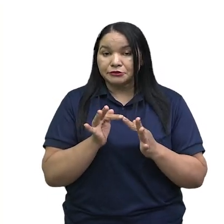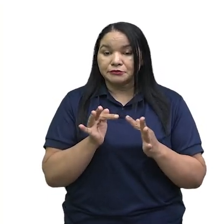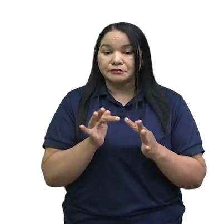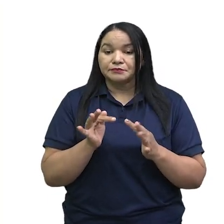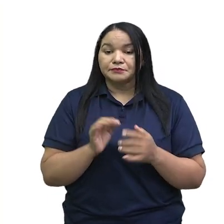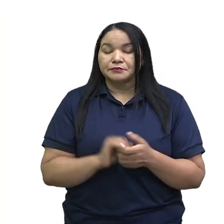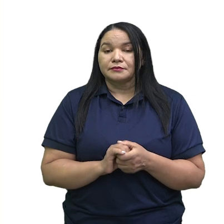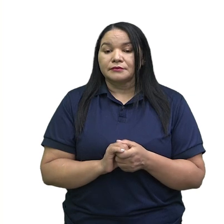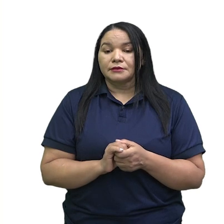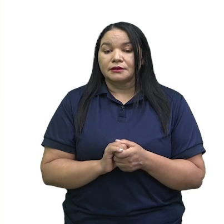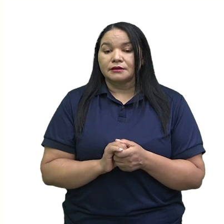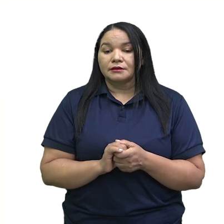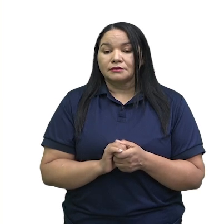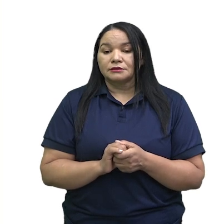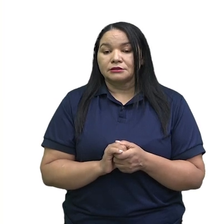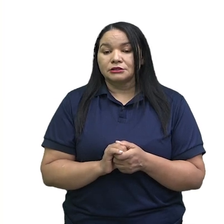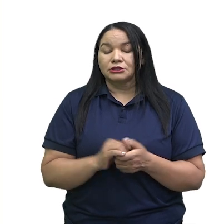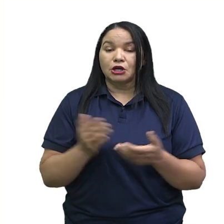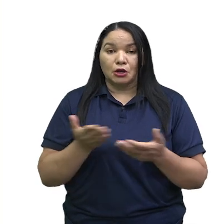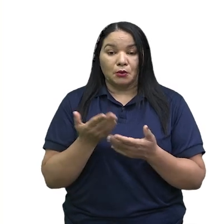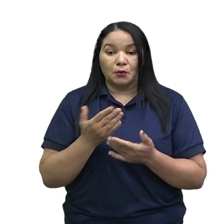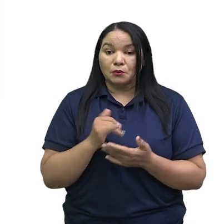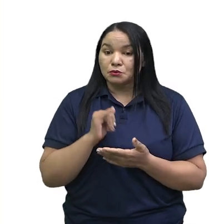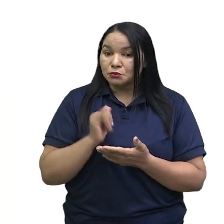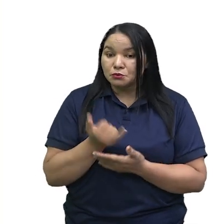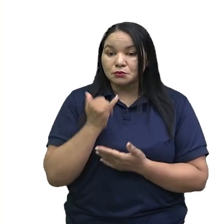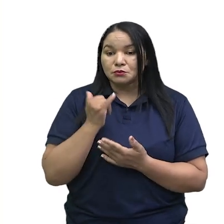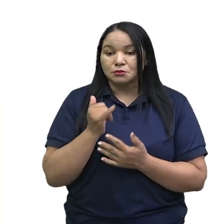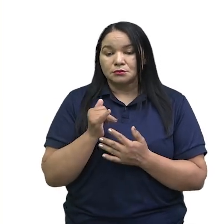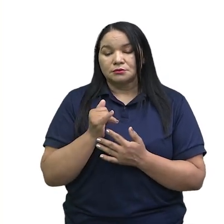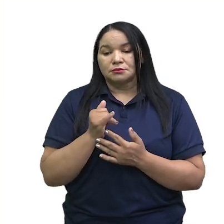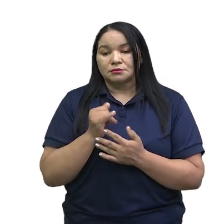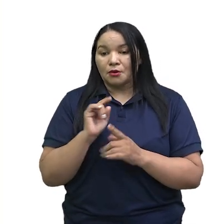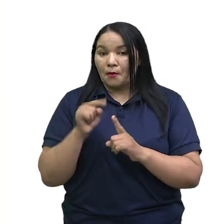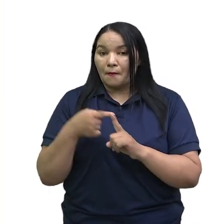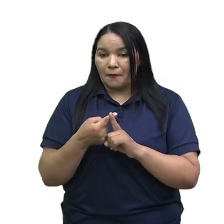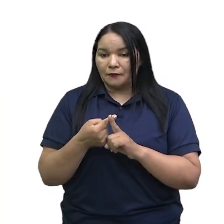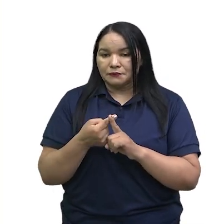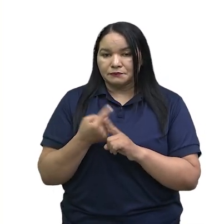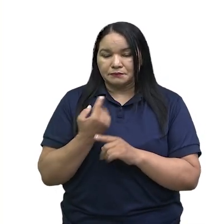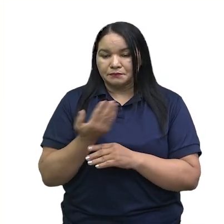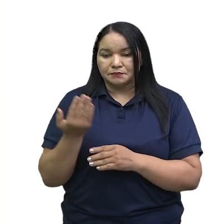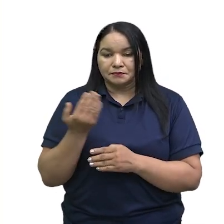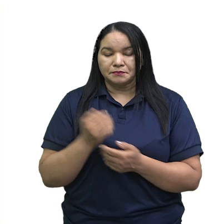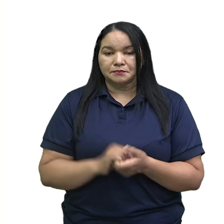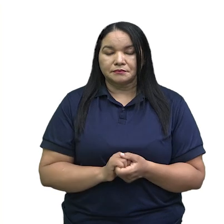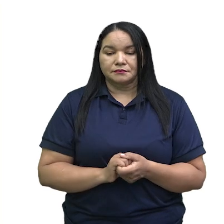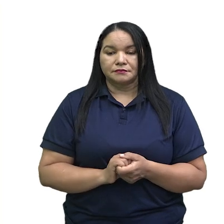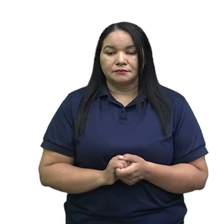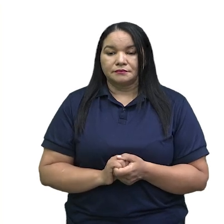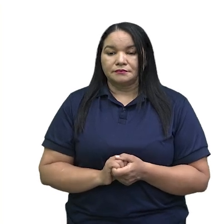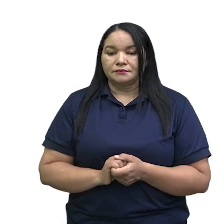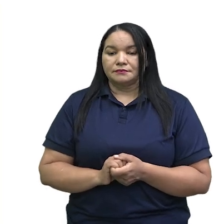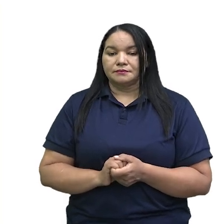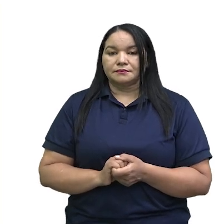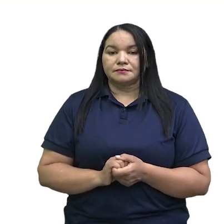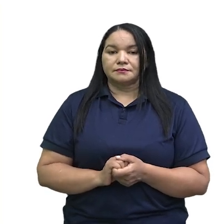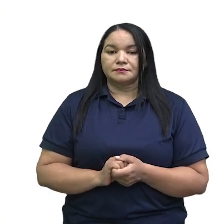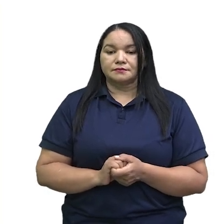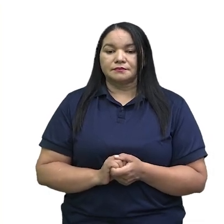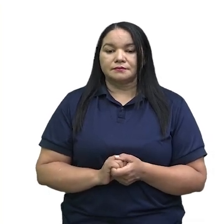E para juros compostos, tá? Então, vamos lá aqui, juros compostos.